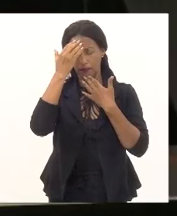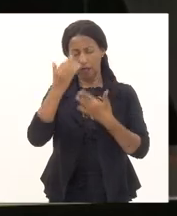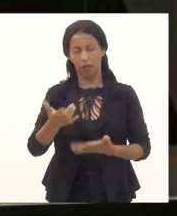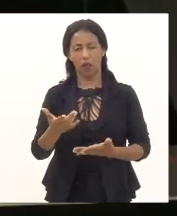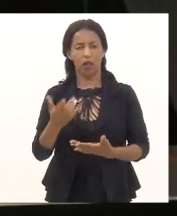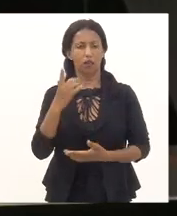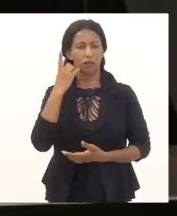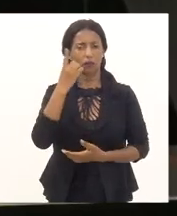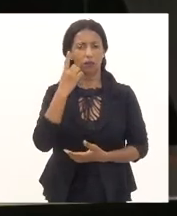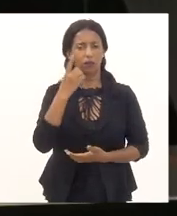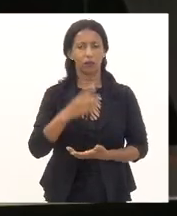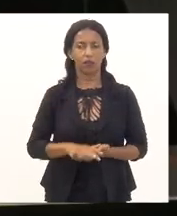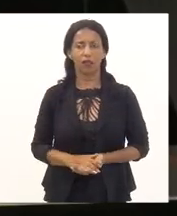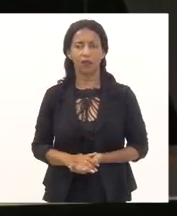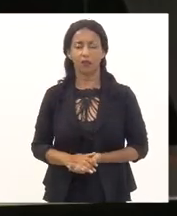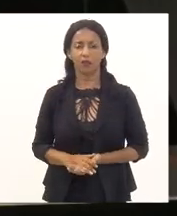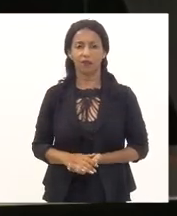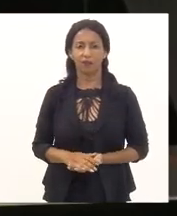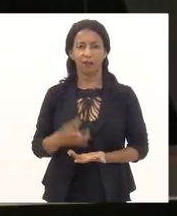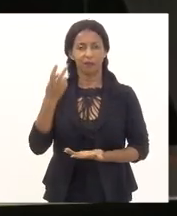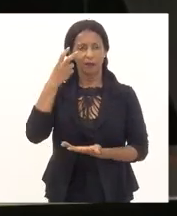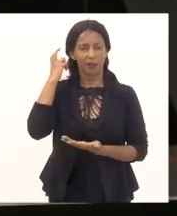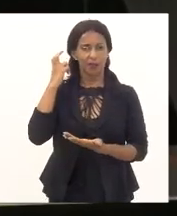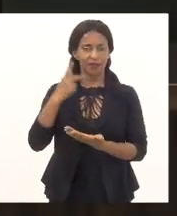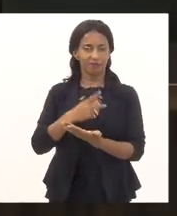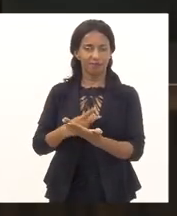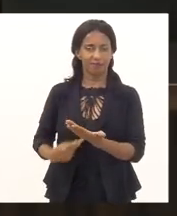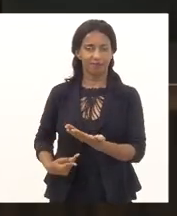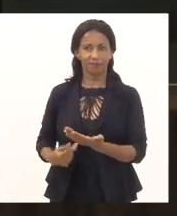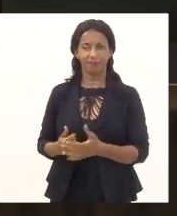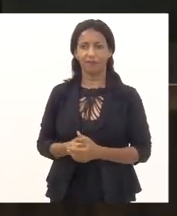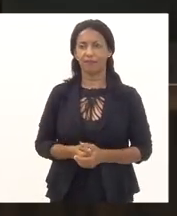deputada Rosane Félix, que preside esse momento.